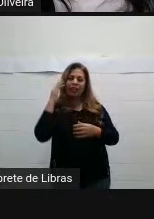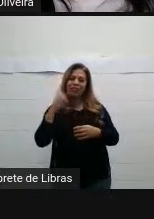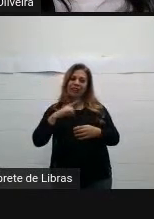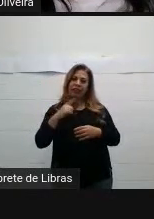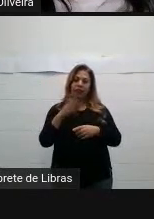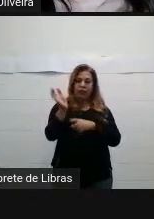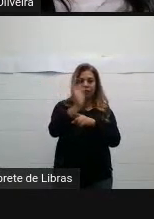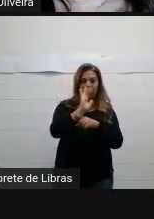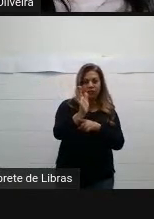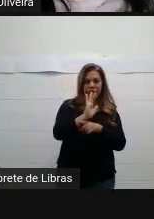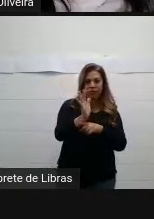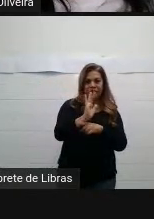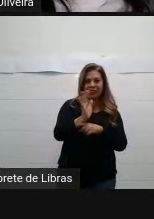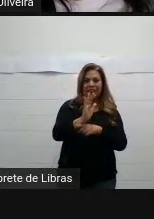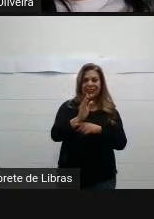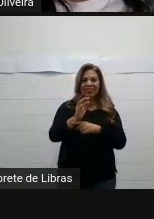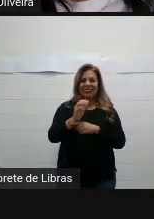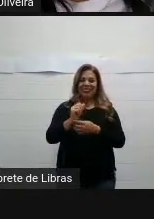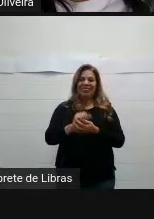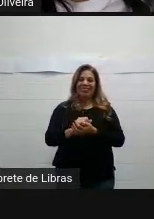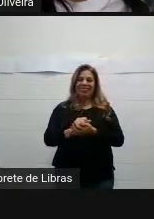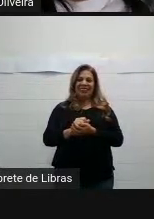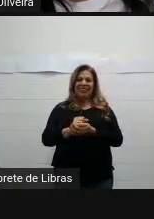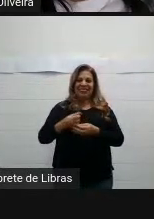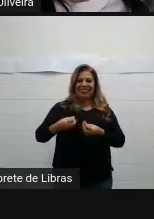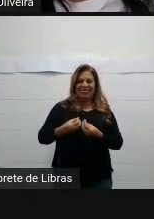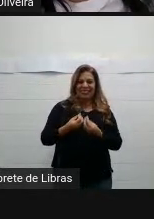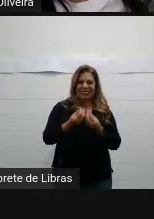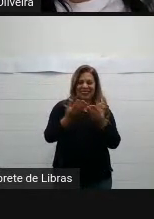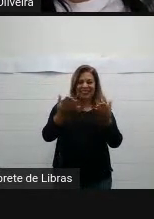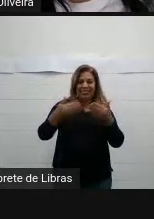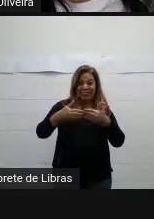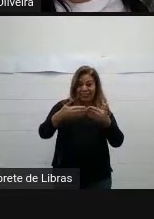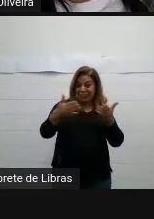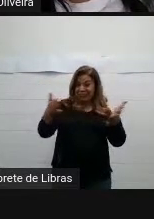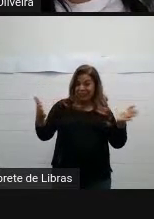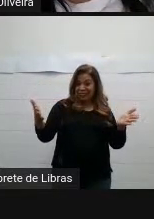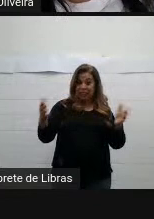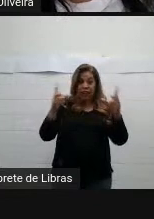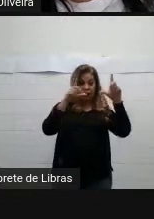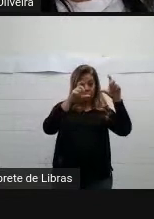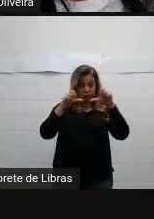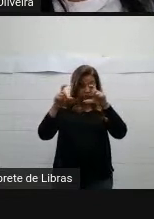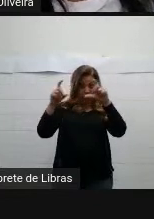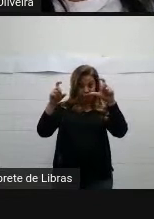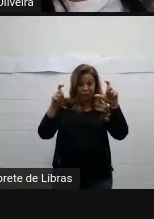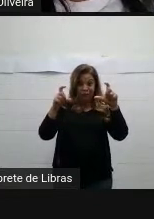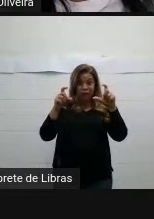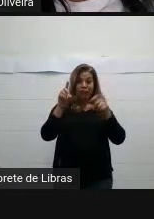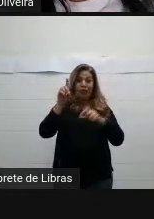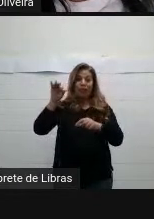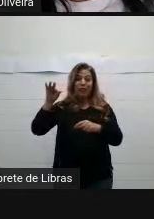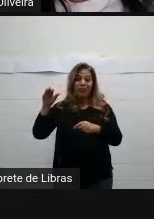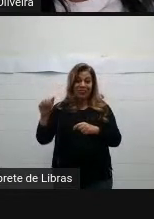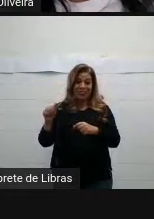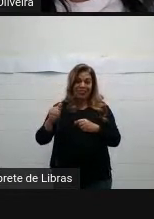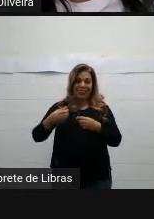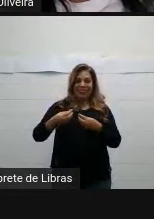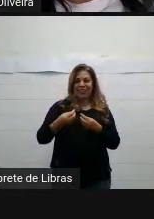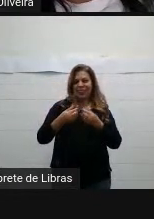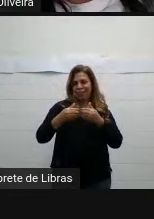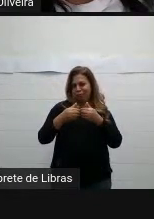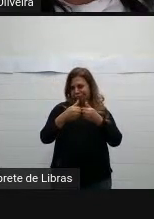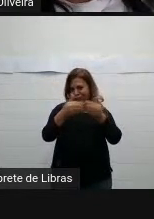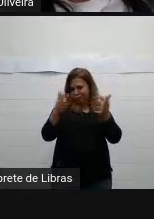aí da estreia dos estudantes. Não, pode passar. Aqui são as fotos da estreia, que tem a equipe da Sala